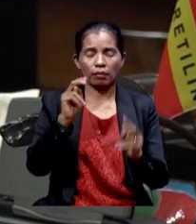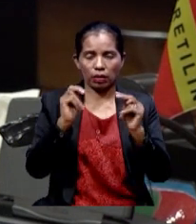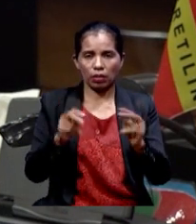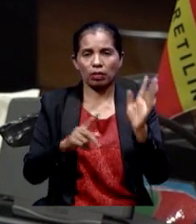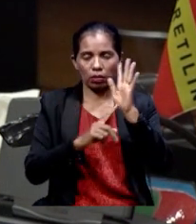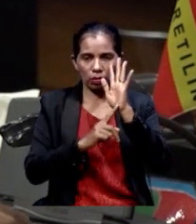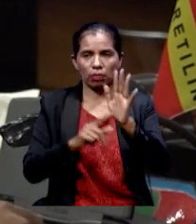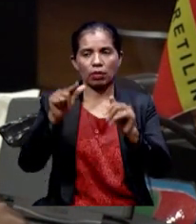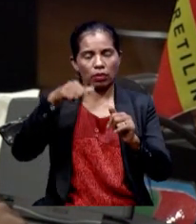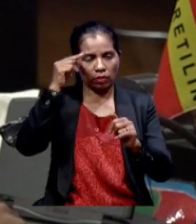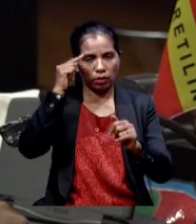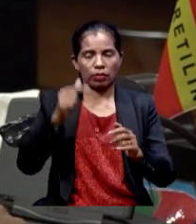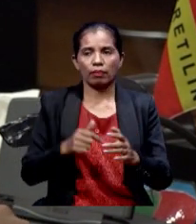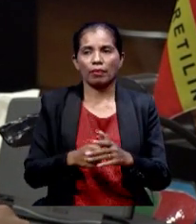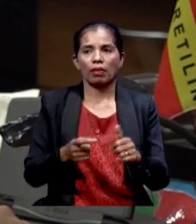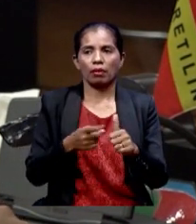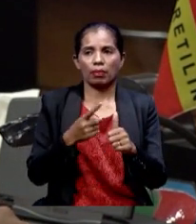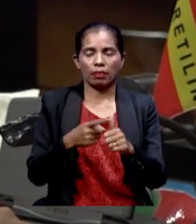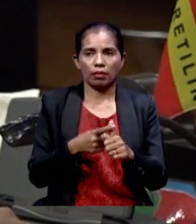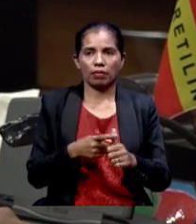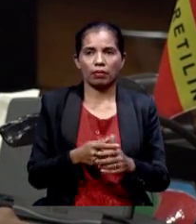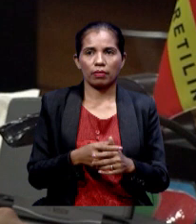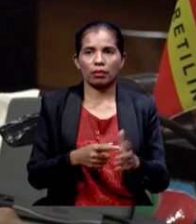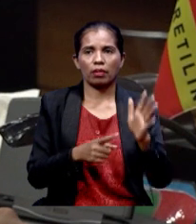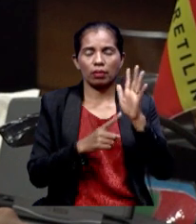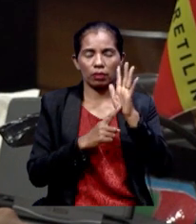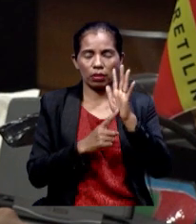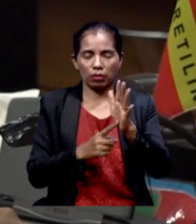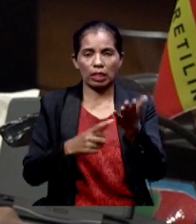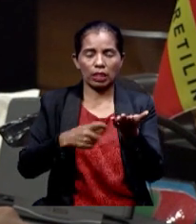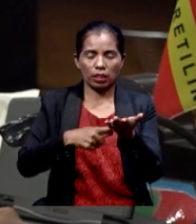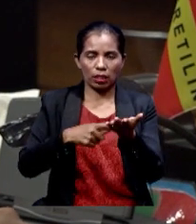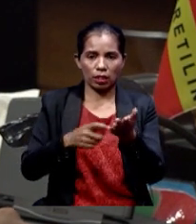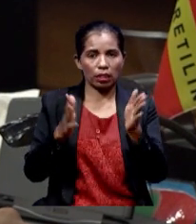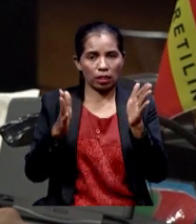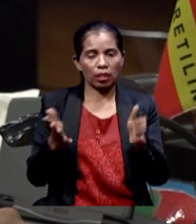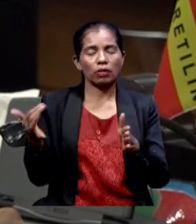governo. Primeiro, a tu facilita técnico perito ser né.